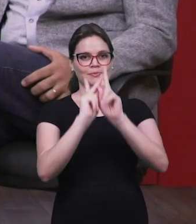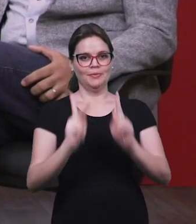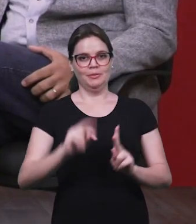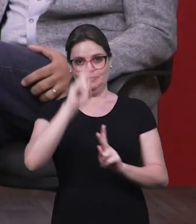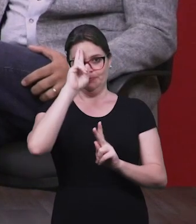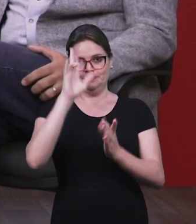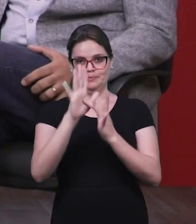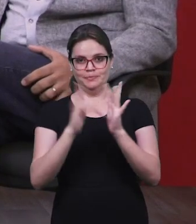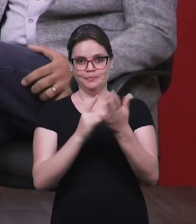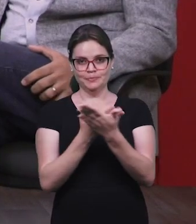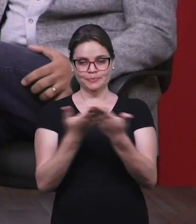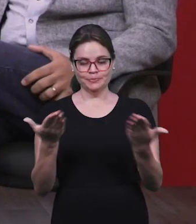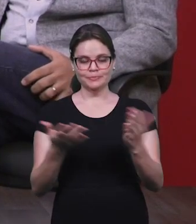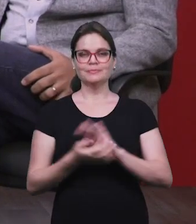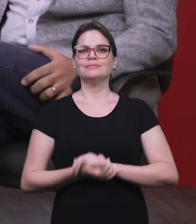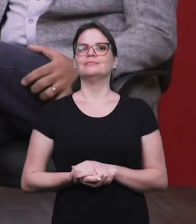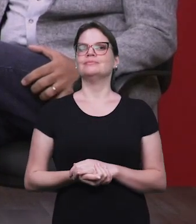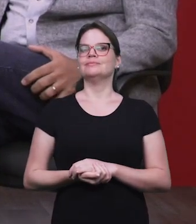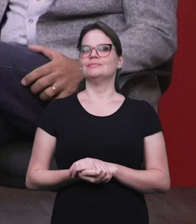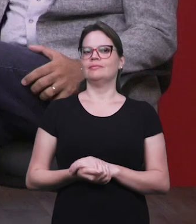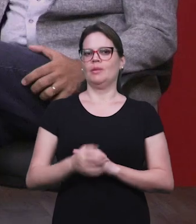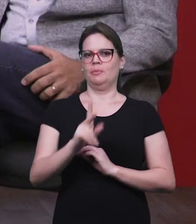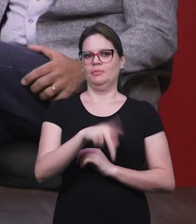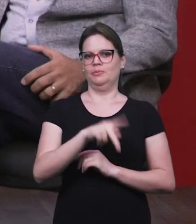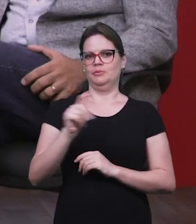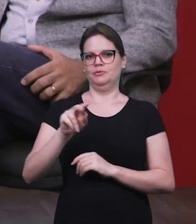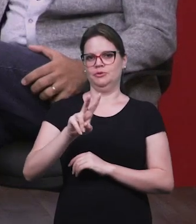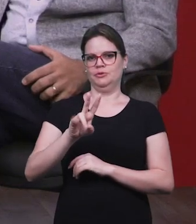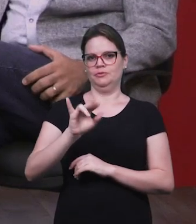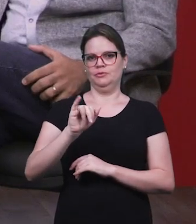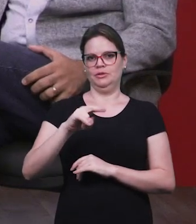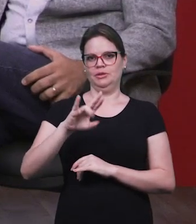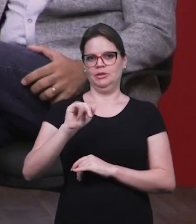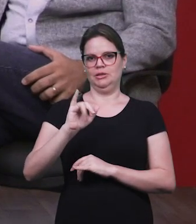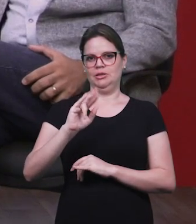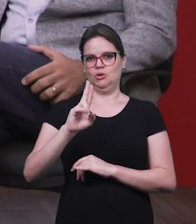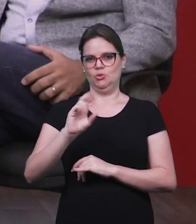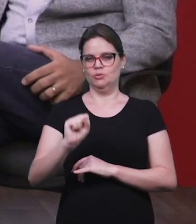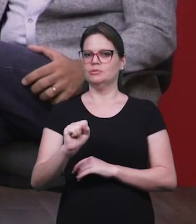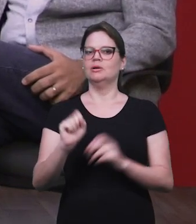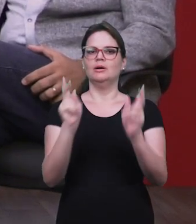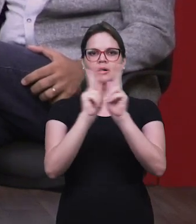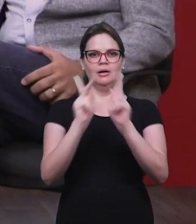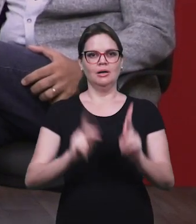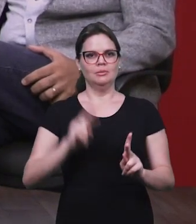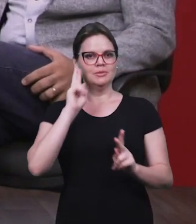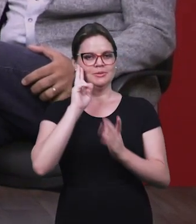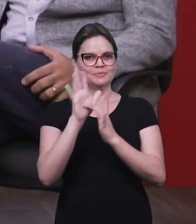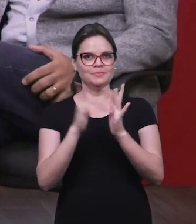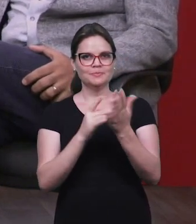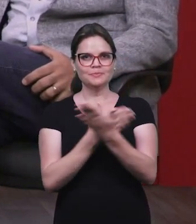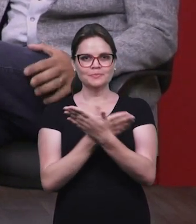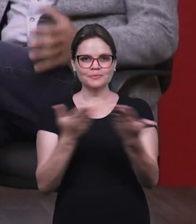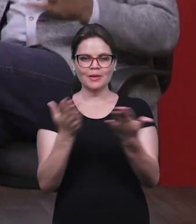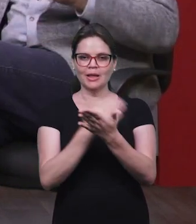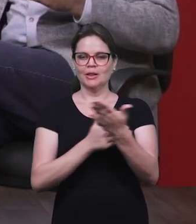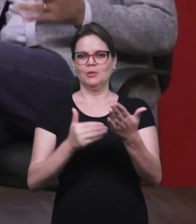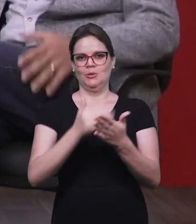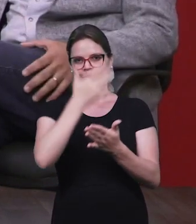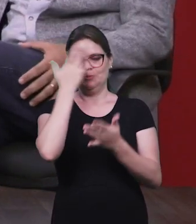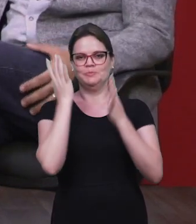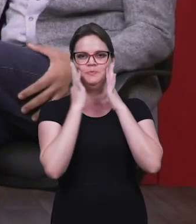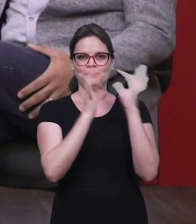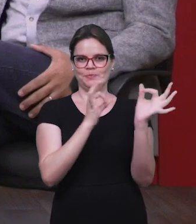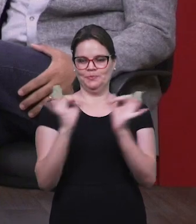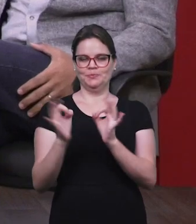Paz do Senhor a todos os irmãos que participam. Professor Vinícius, Bem, paz do Senhor. Paz do Senhor aos pastores,